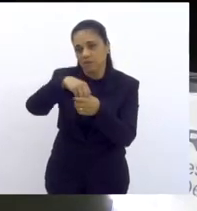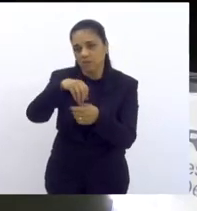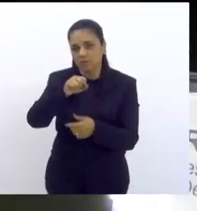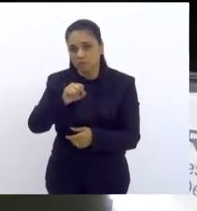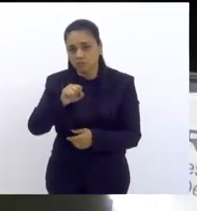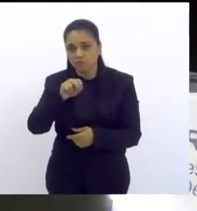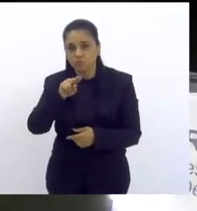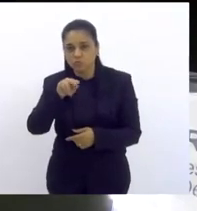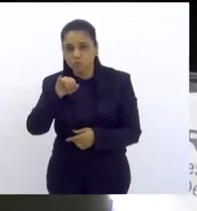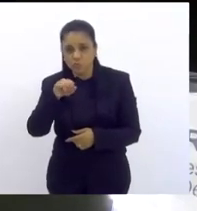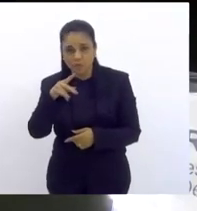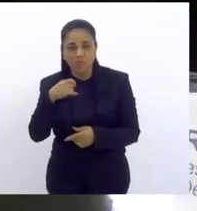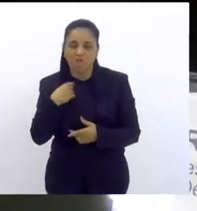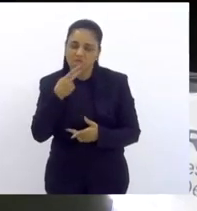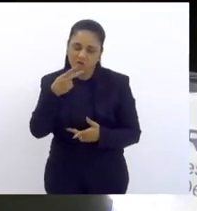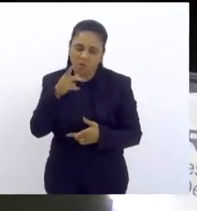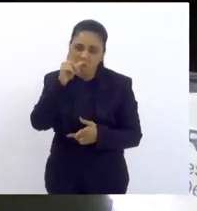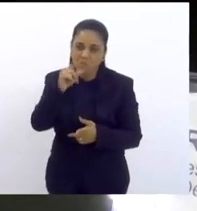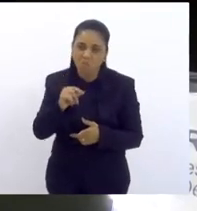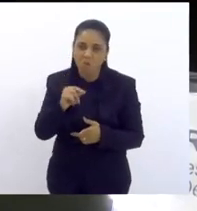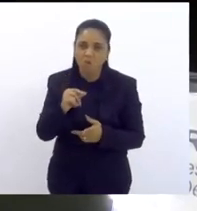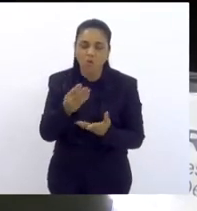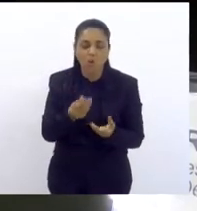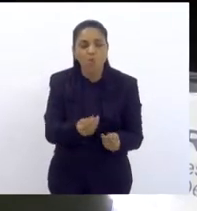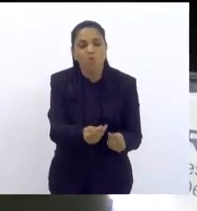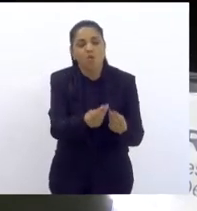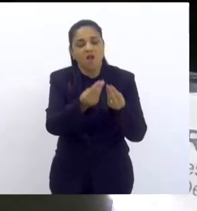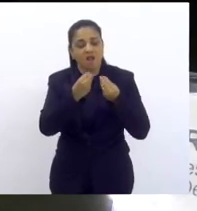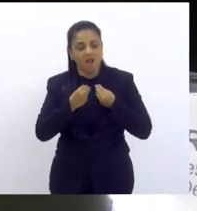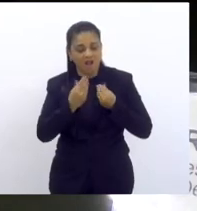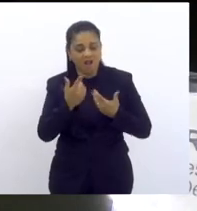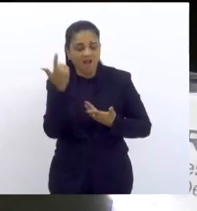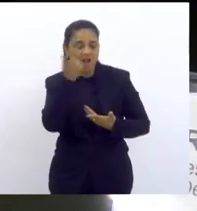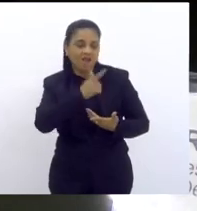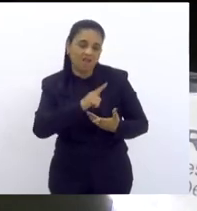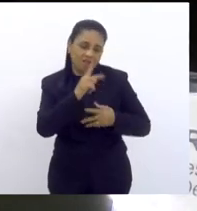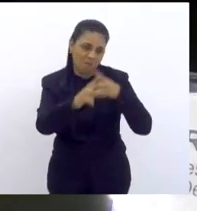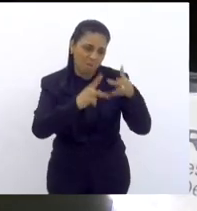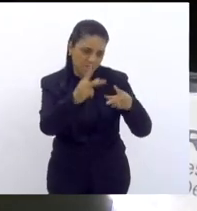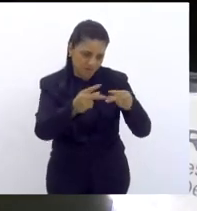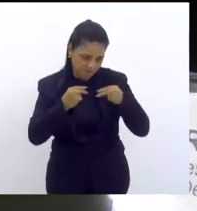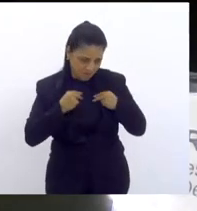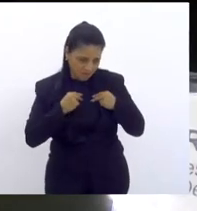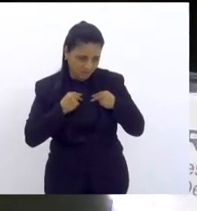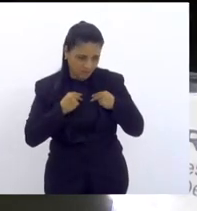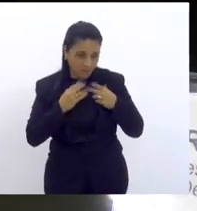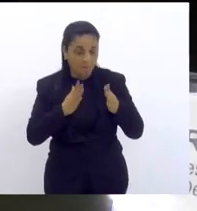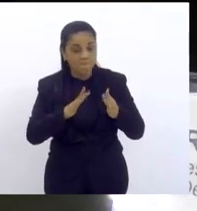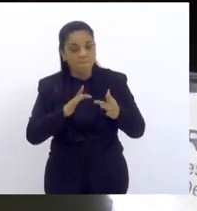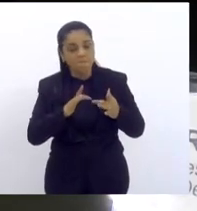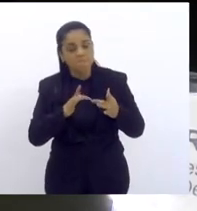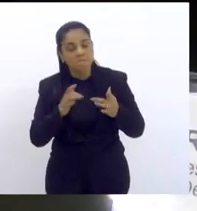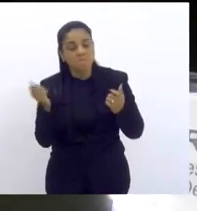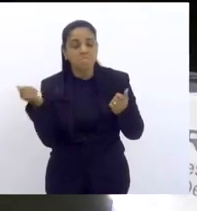eu dei muito pouco eu ganhei muito mais do que eu dei então eu tô aqui